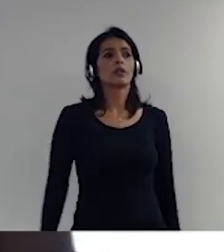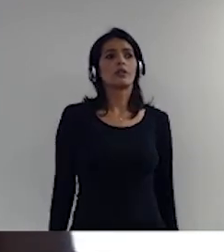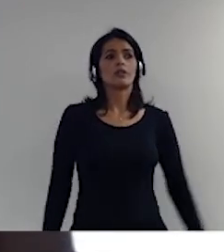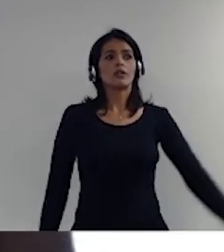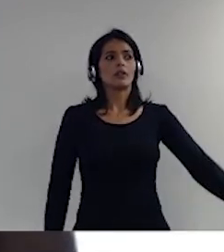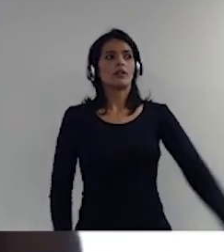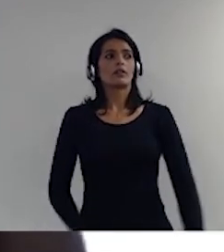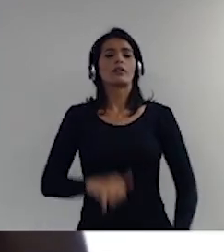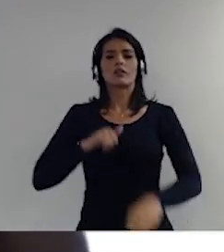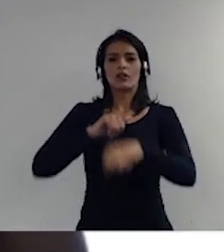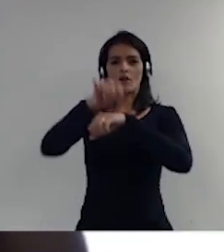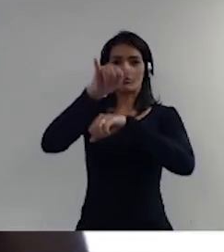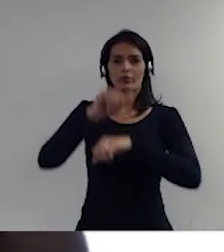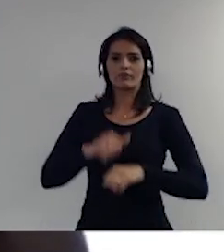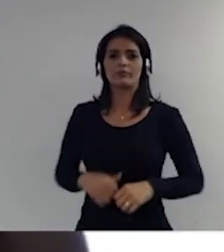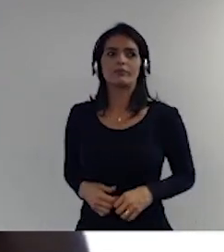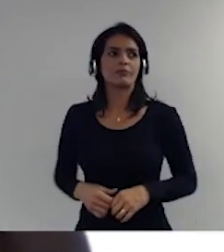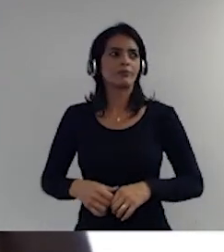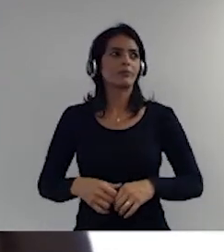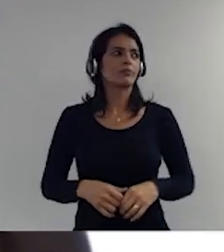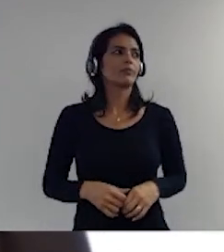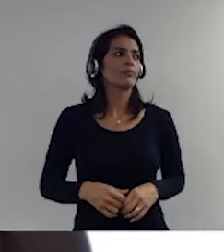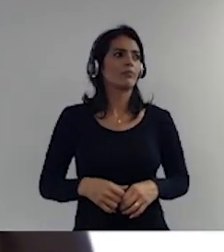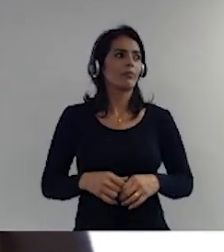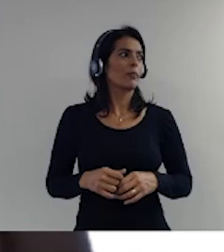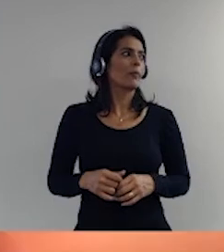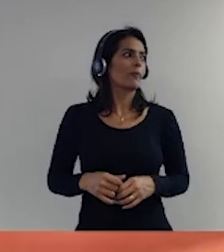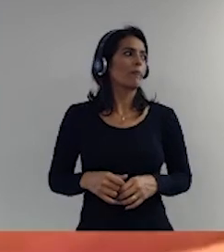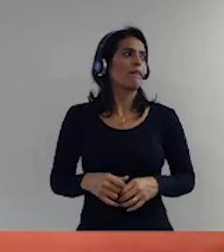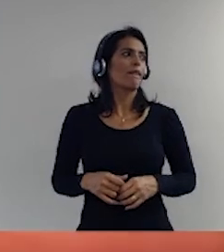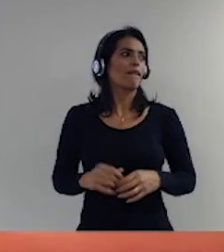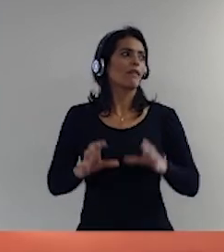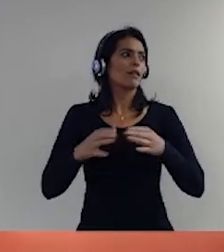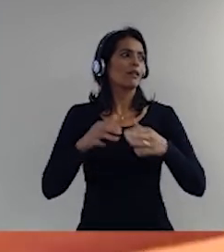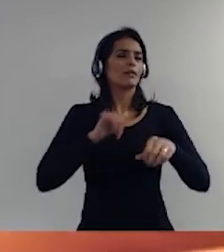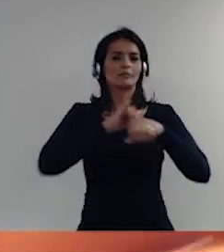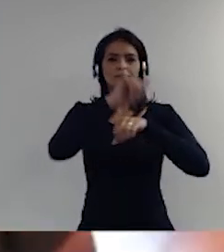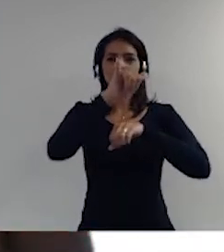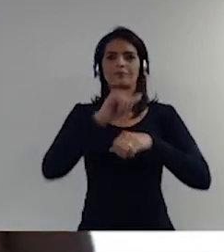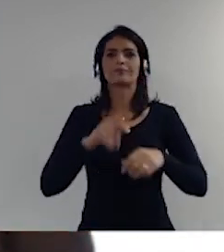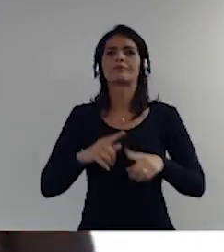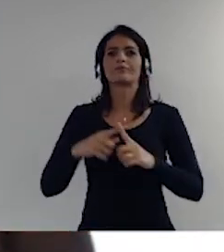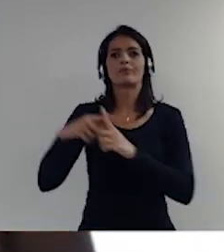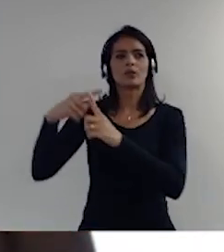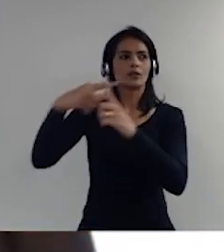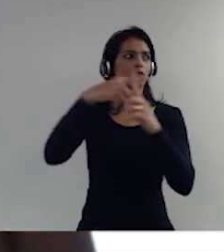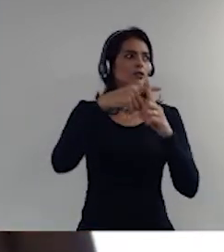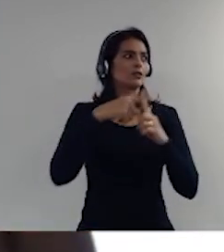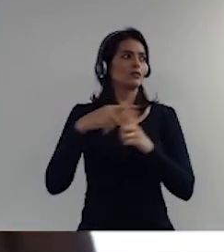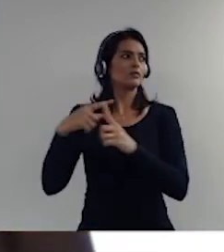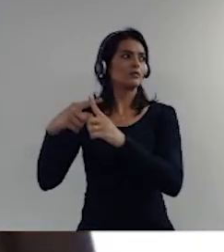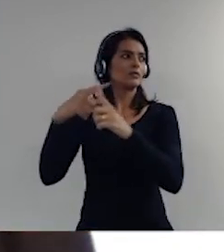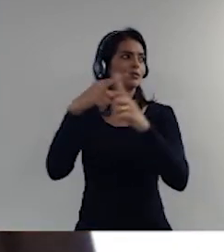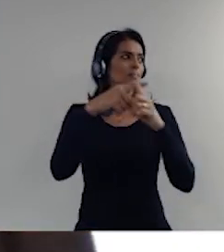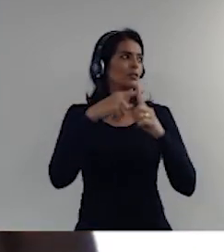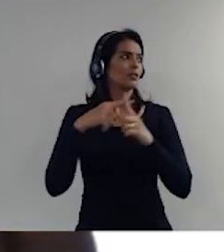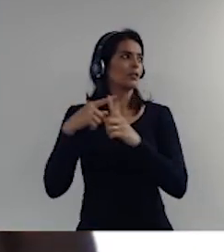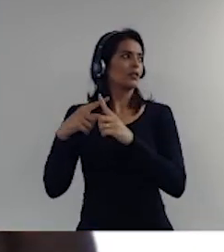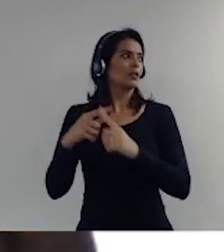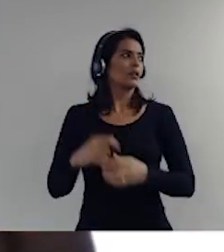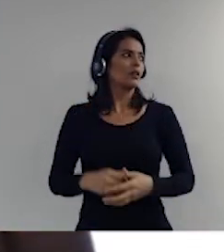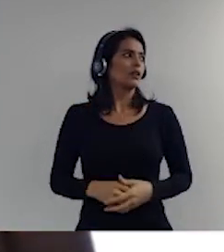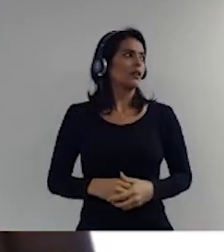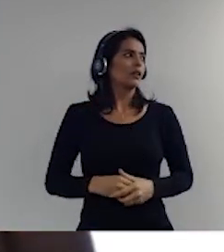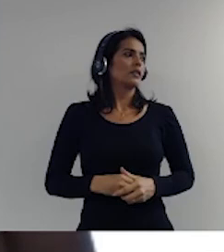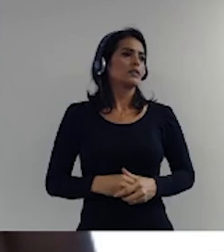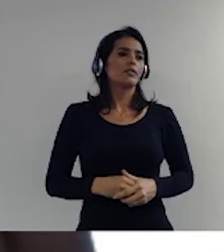capitais. Então, é um desafio muito grande, mas que ele só é positivo para a economia do Brasil. Ele só é